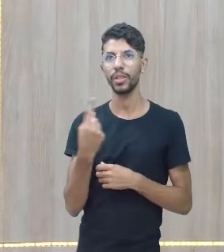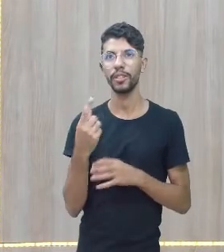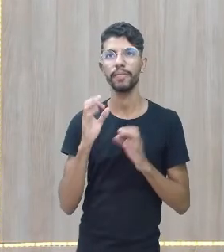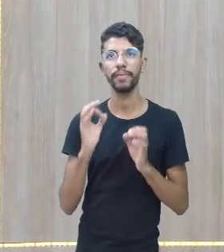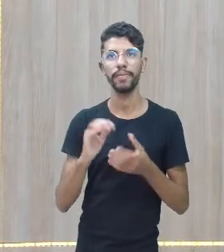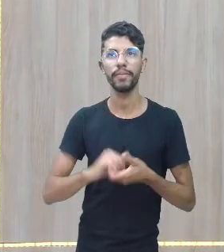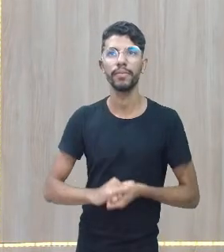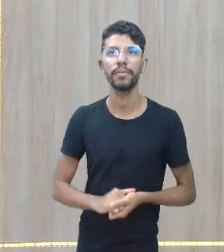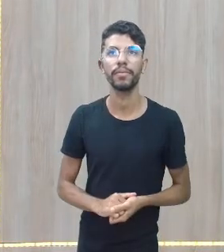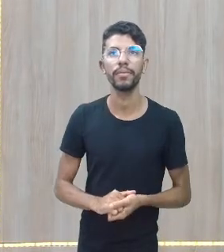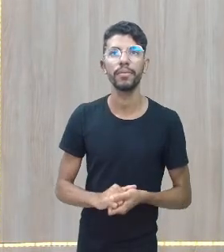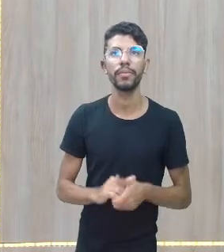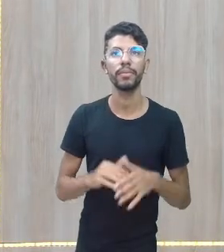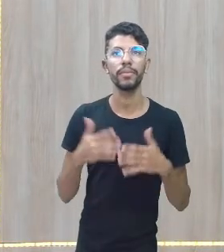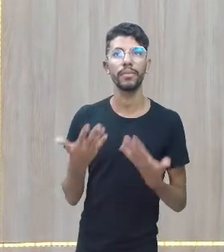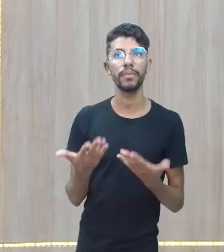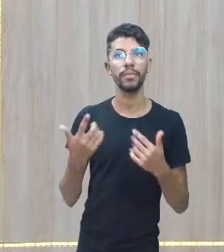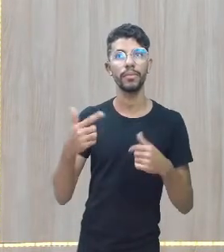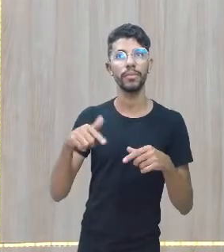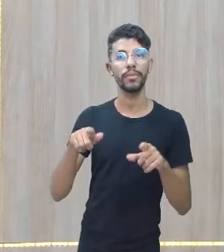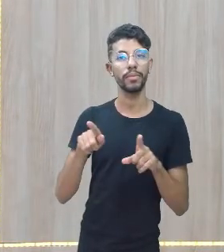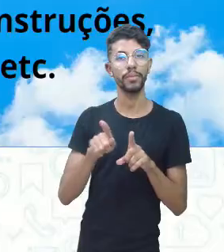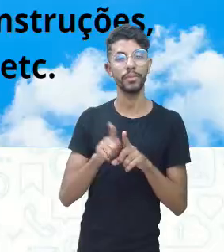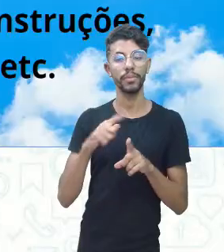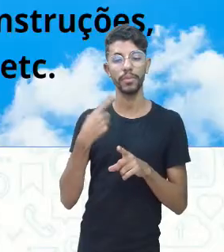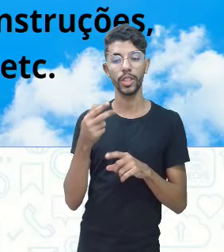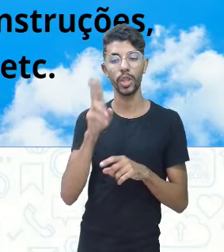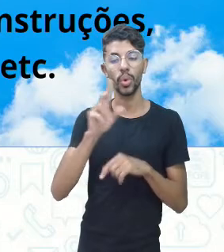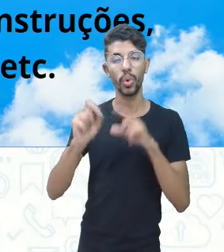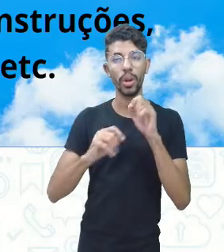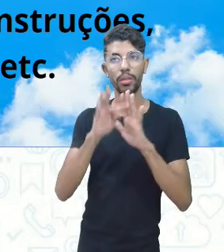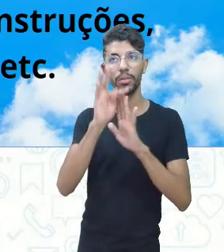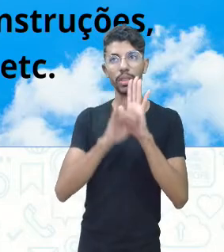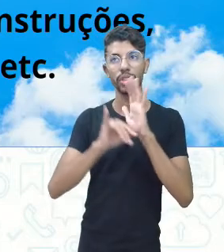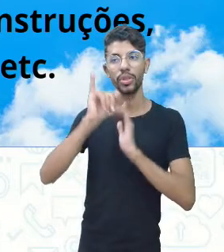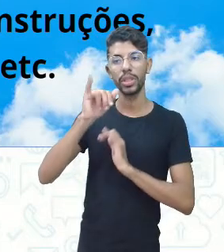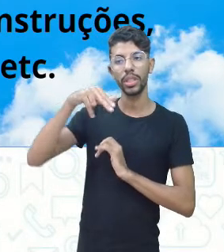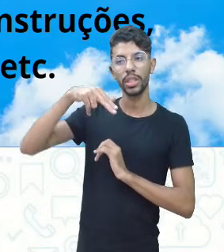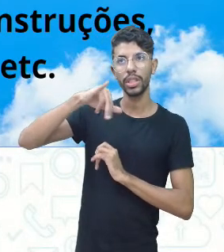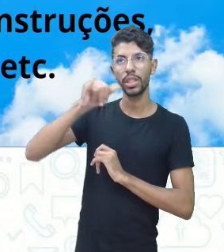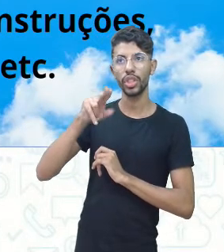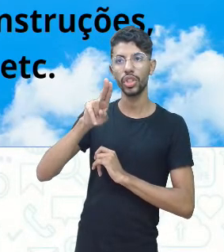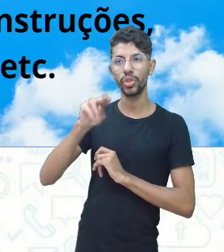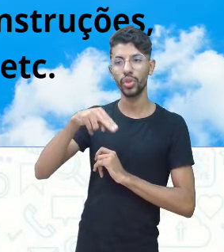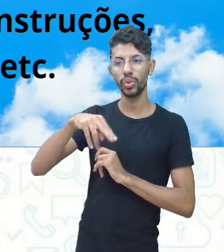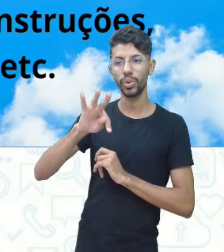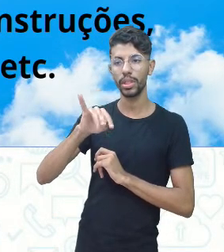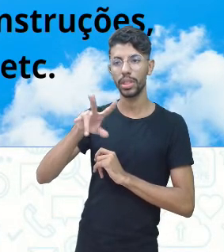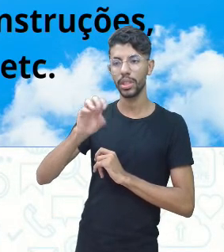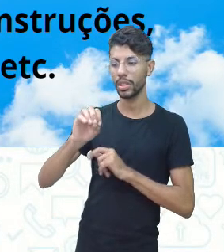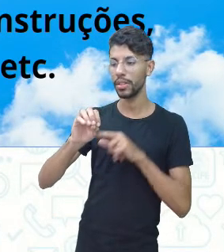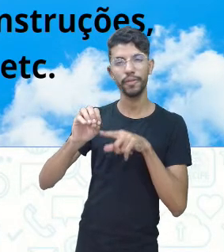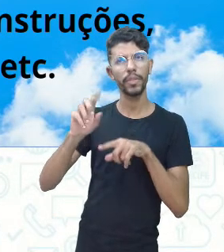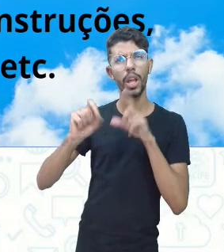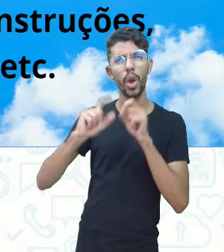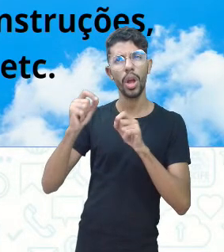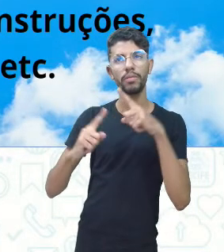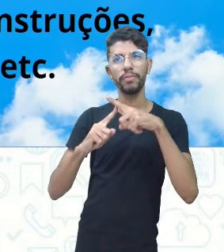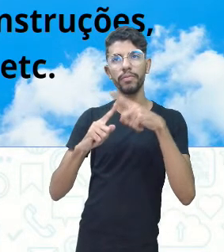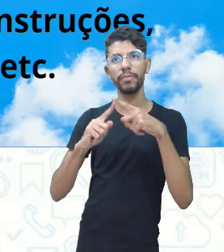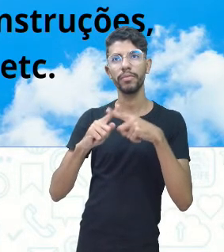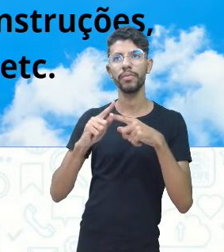E a gente utiliza o texto injuntivo no tutorial, que é um tipo textual caracterizado por